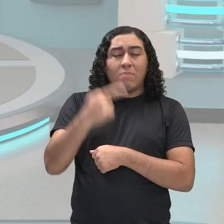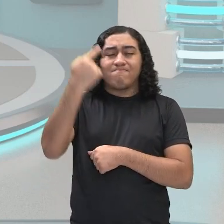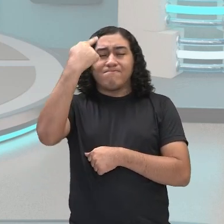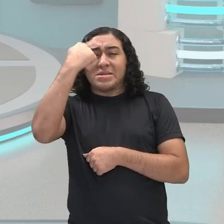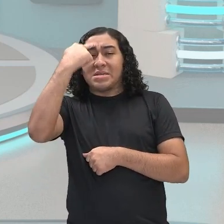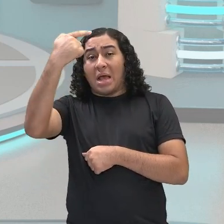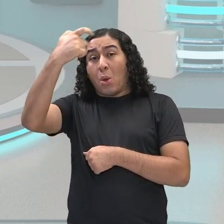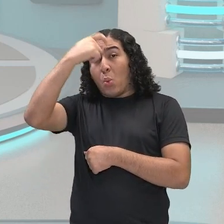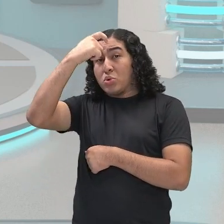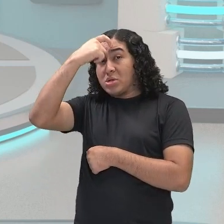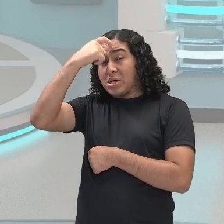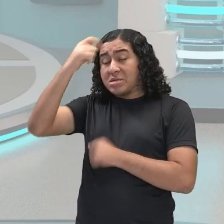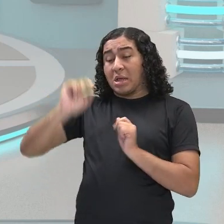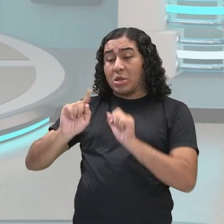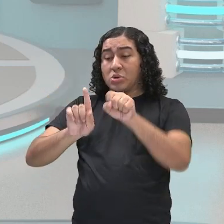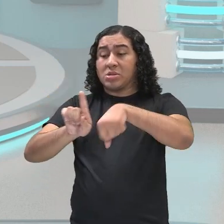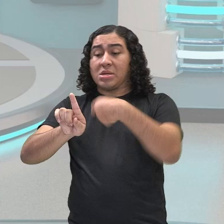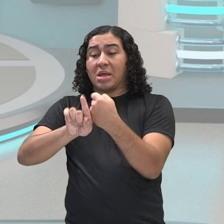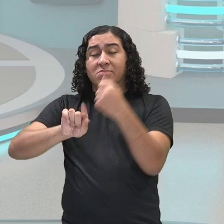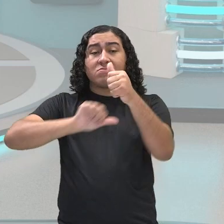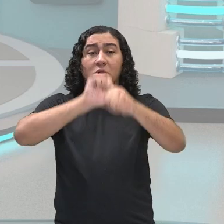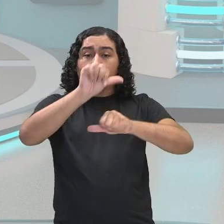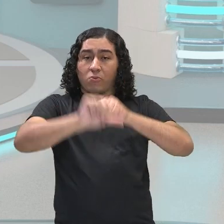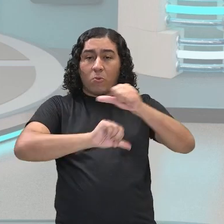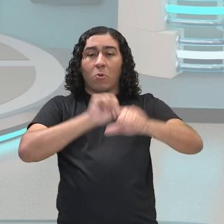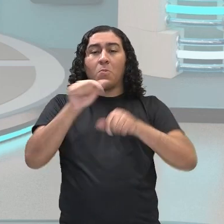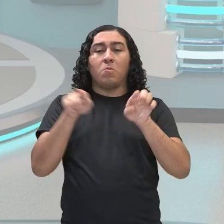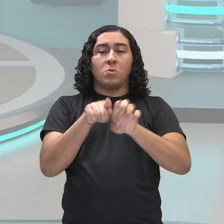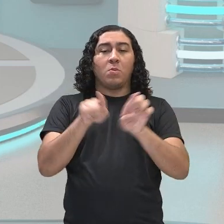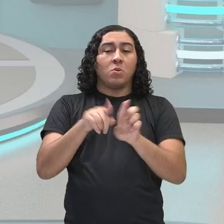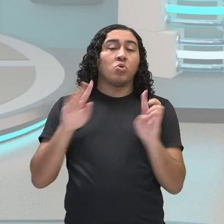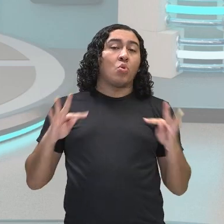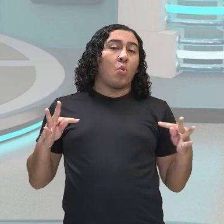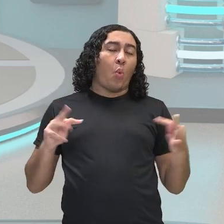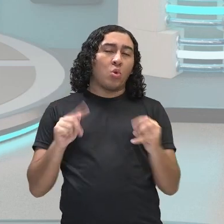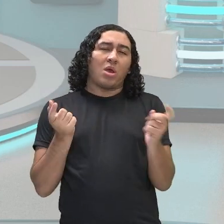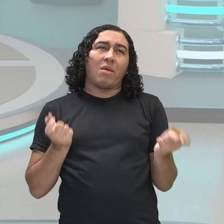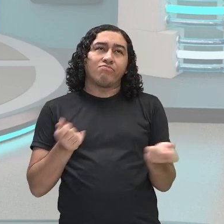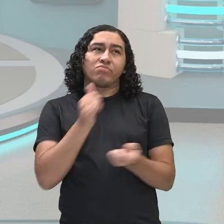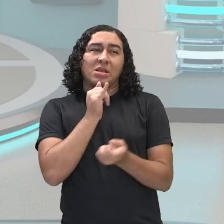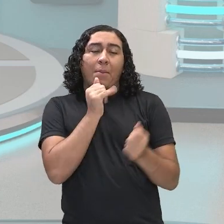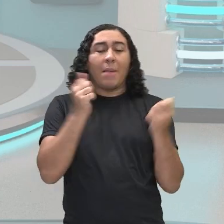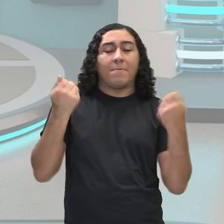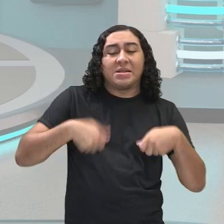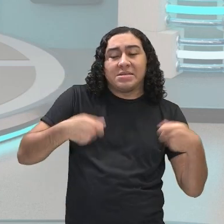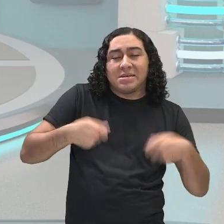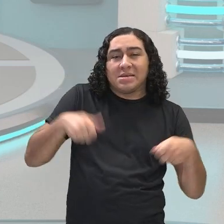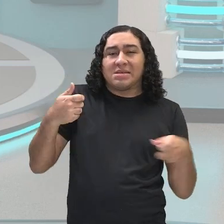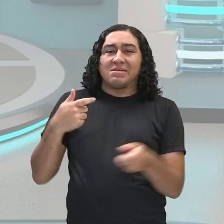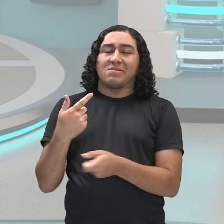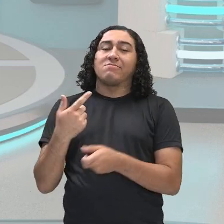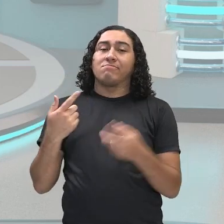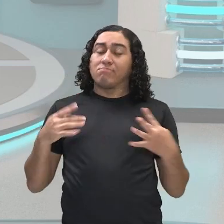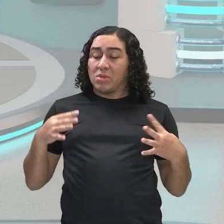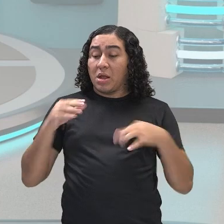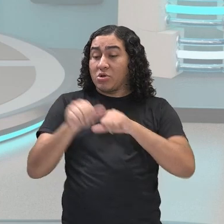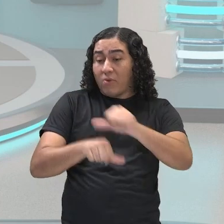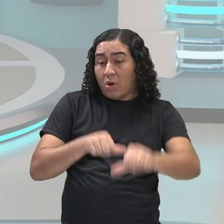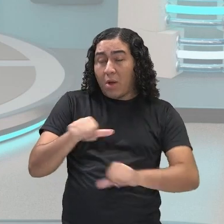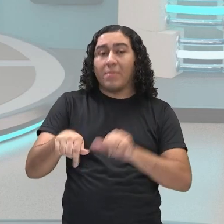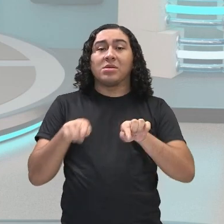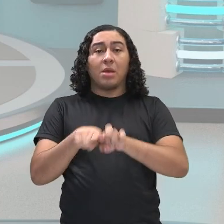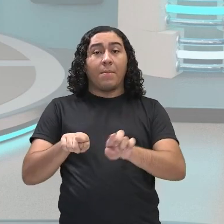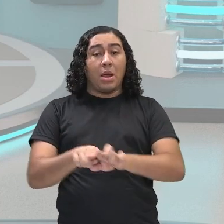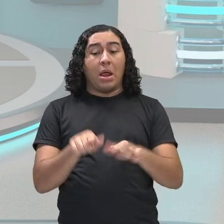sua consciência ela vai sendo modificada, as suas necessidades vão sendo modificadas, consequentemente, o seu